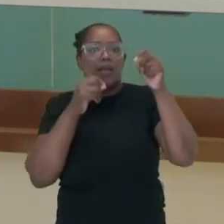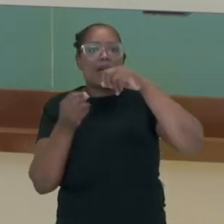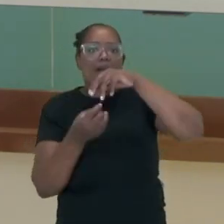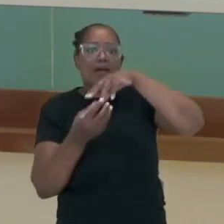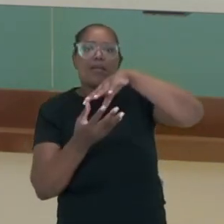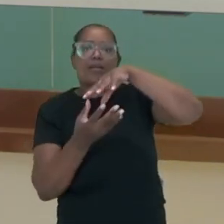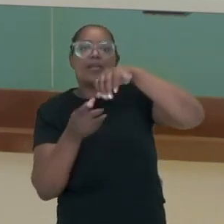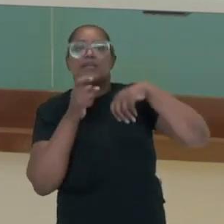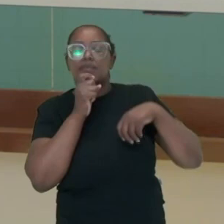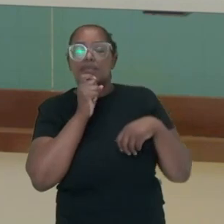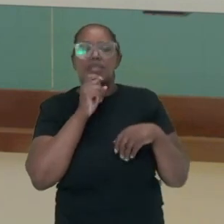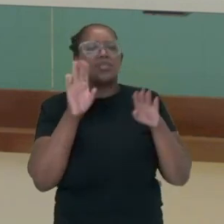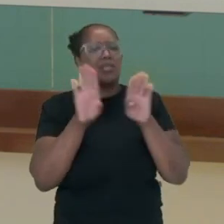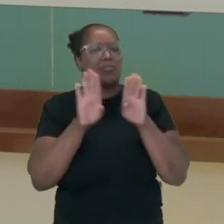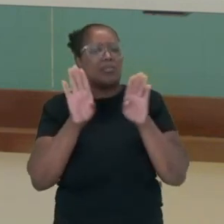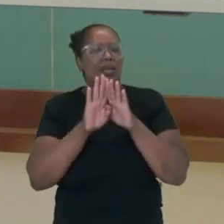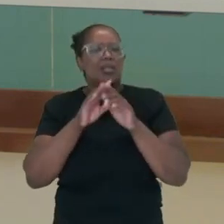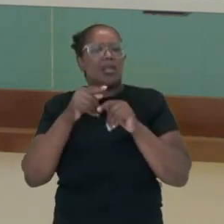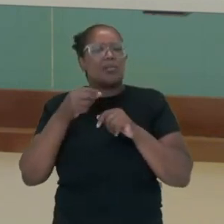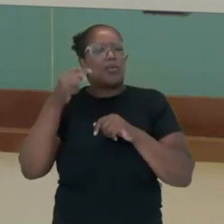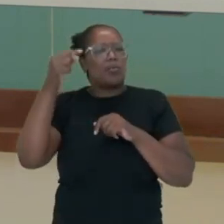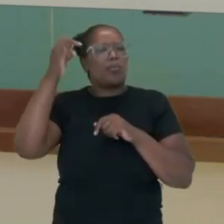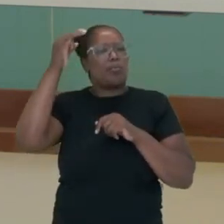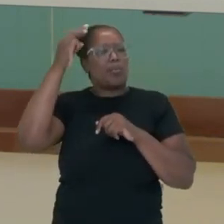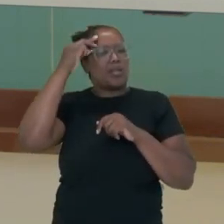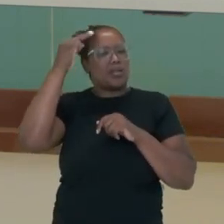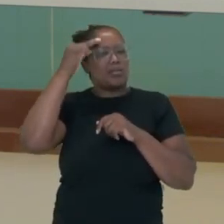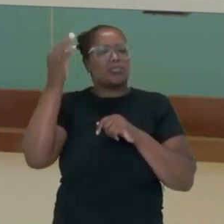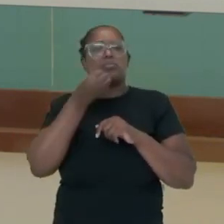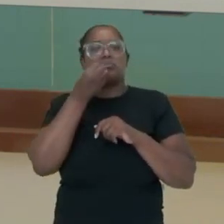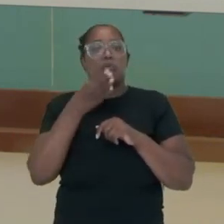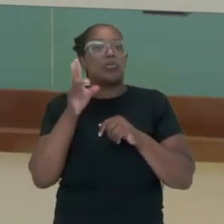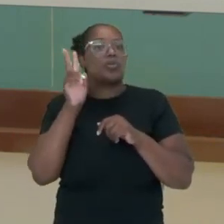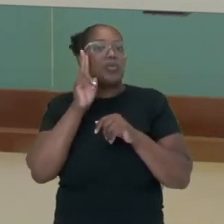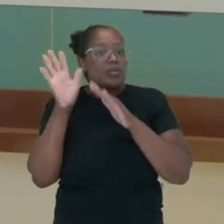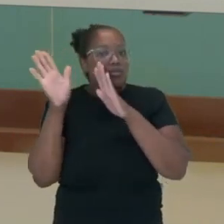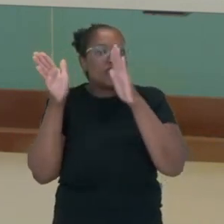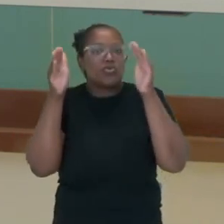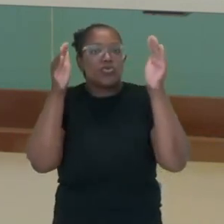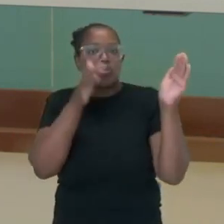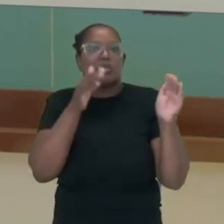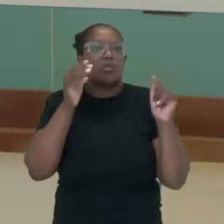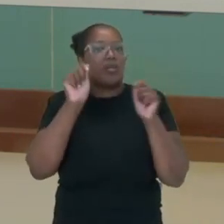sobre a temática, além de ter uma reflexão histórica que faz com que a gente